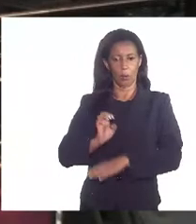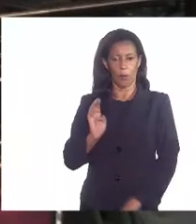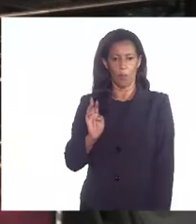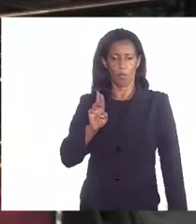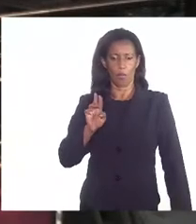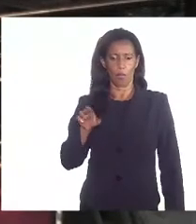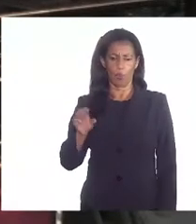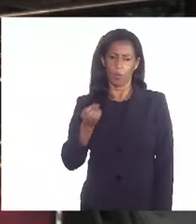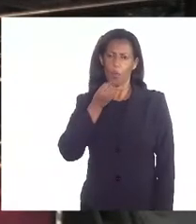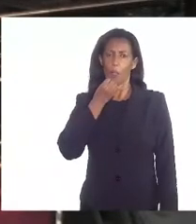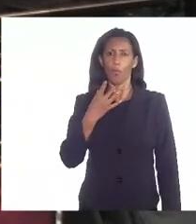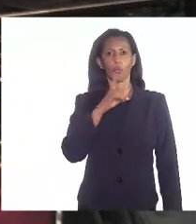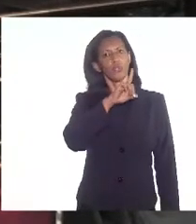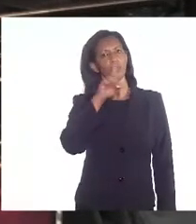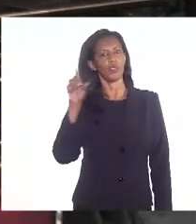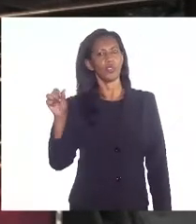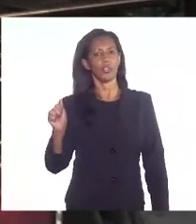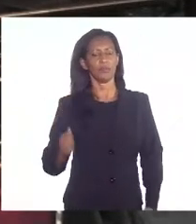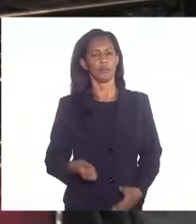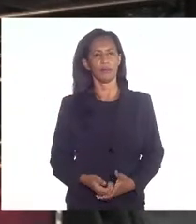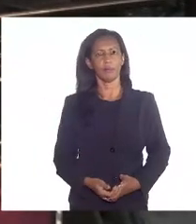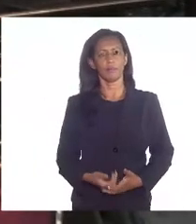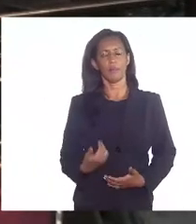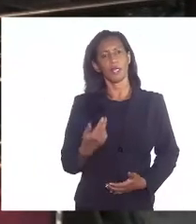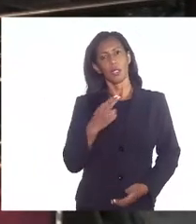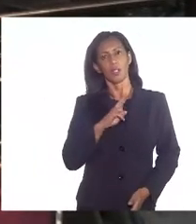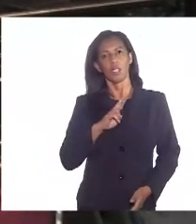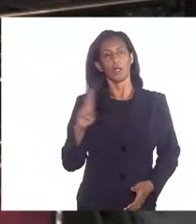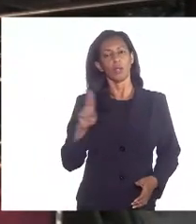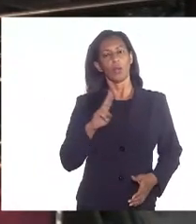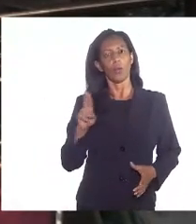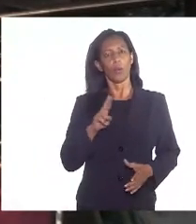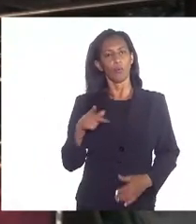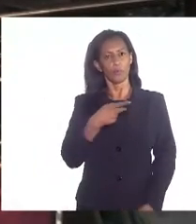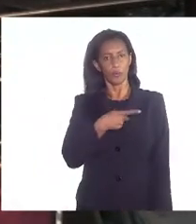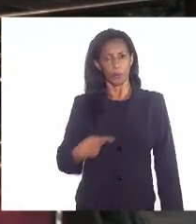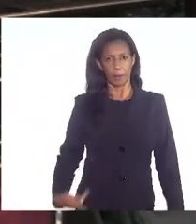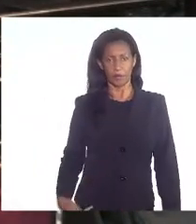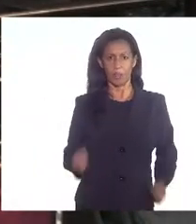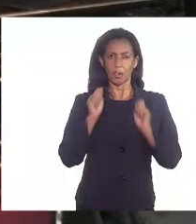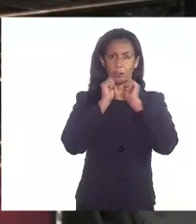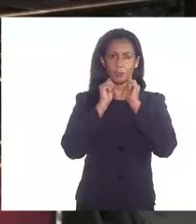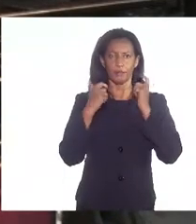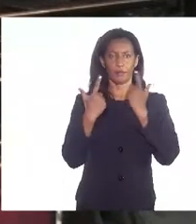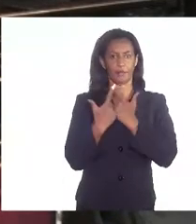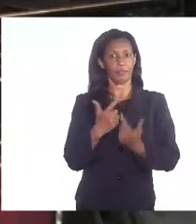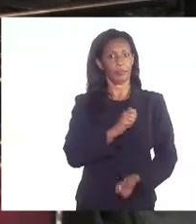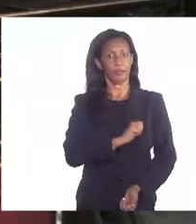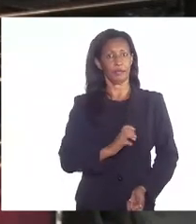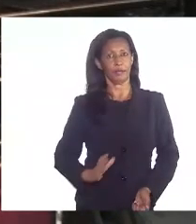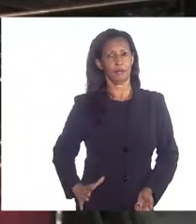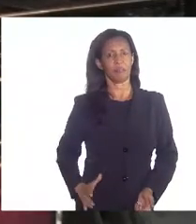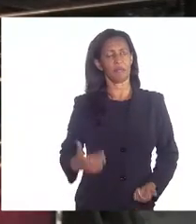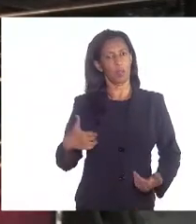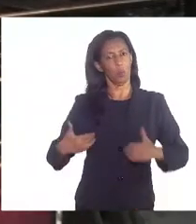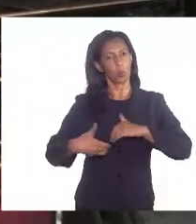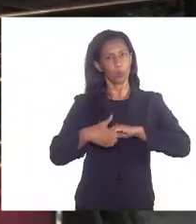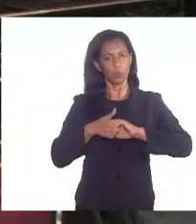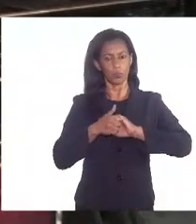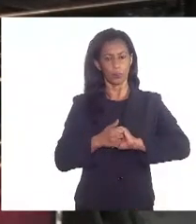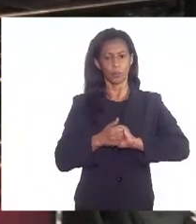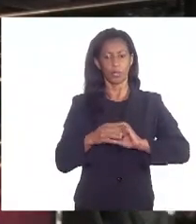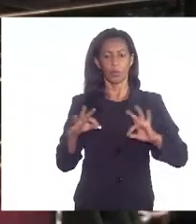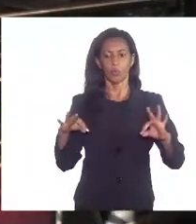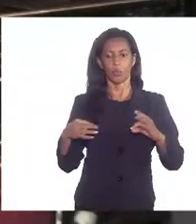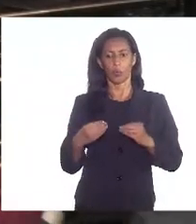Muito bom dia. Em nome do presidente da Alerj, eu saúdo e cumprimento